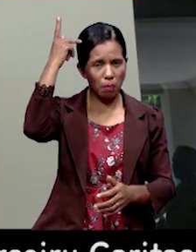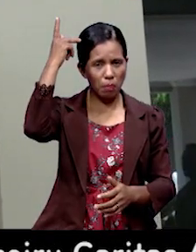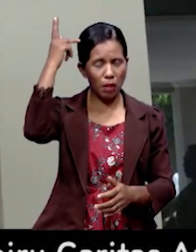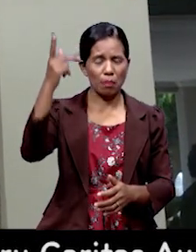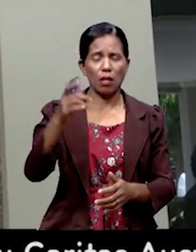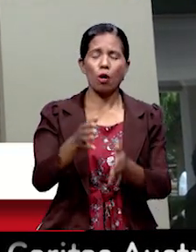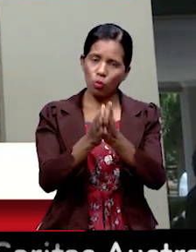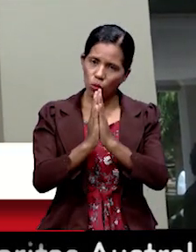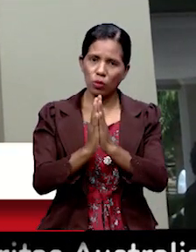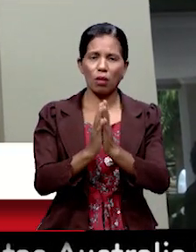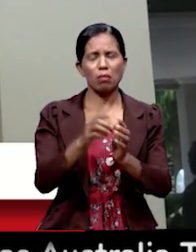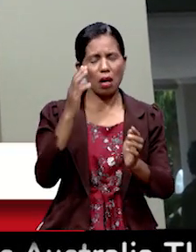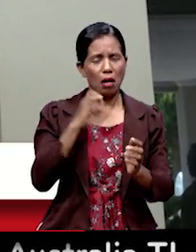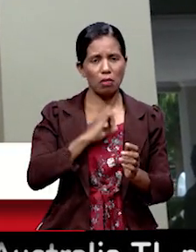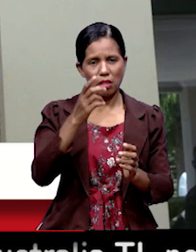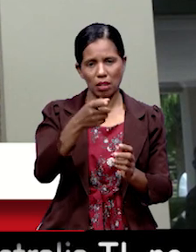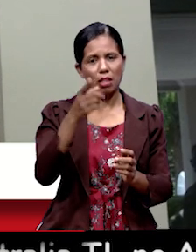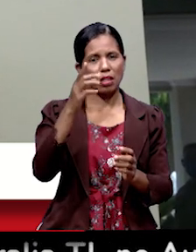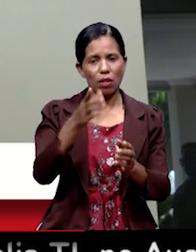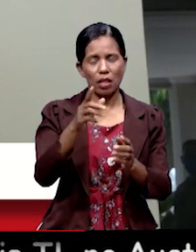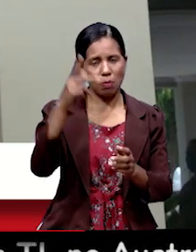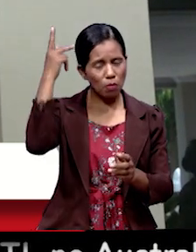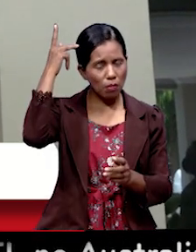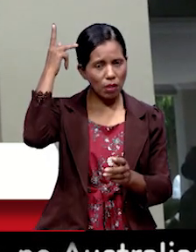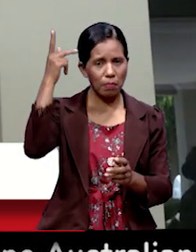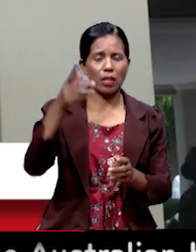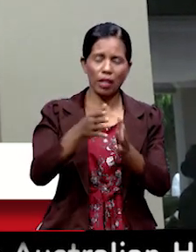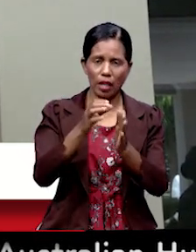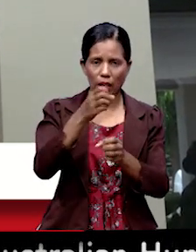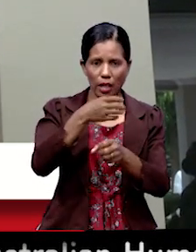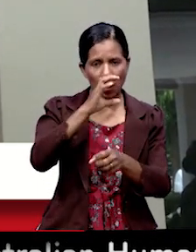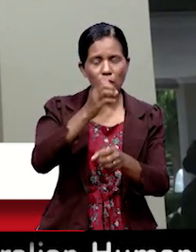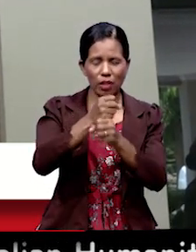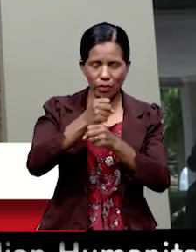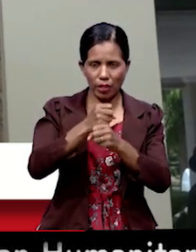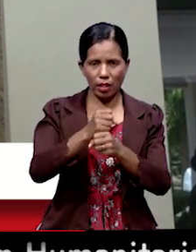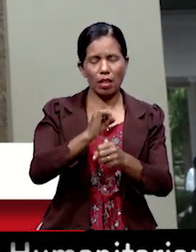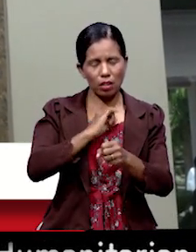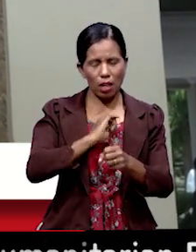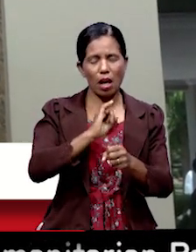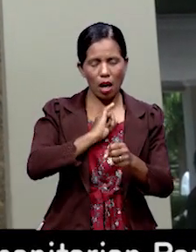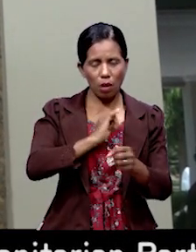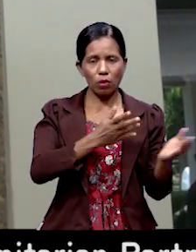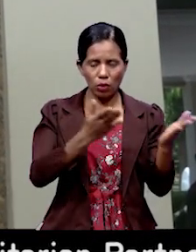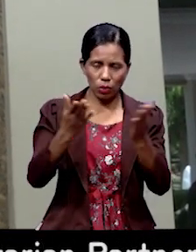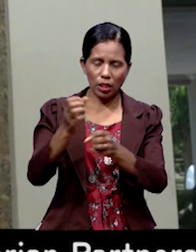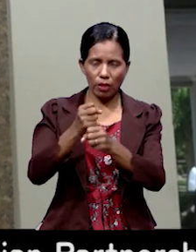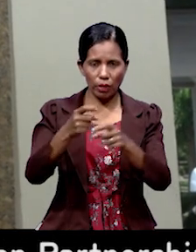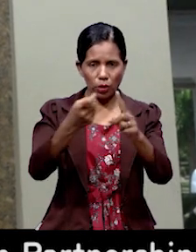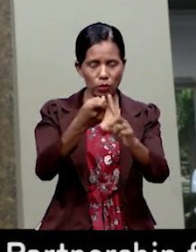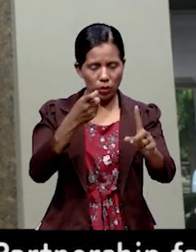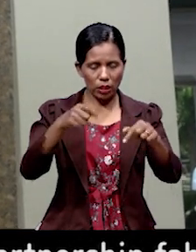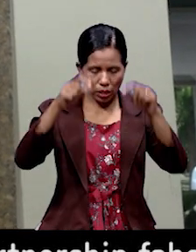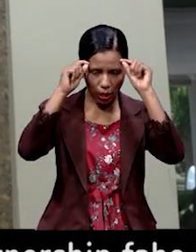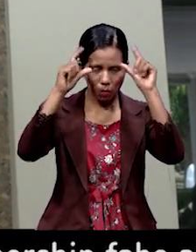café. Nia tete hawemo. Então amo papa, hau lori café hoje Timor mai.